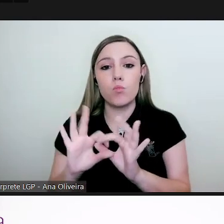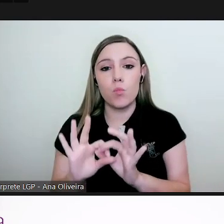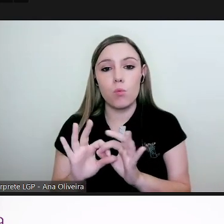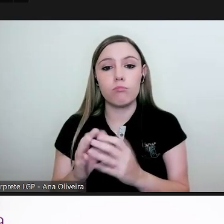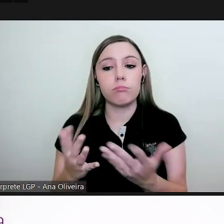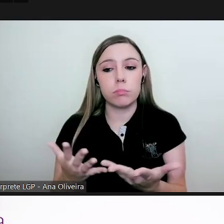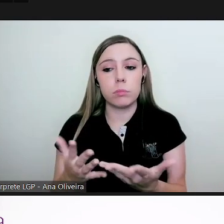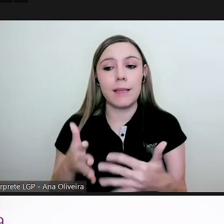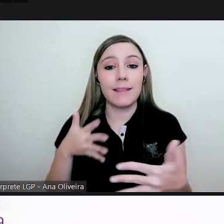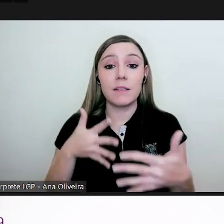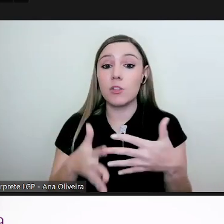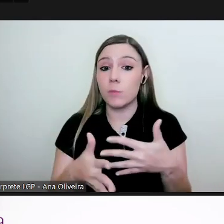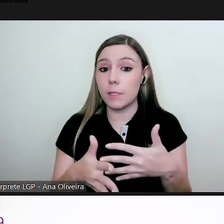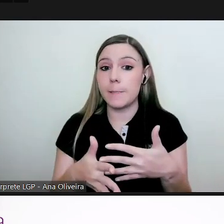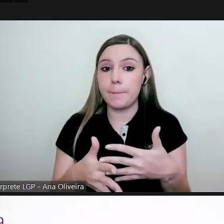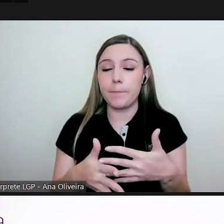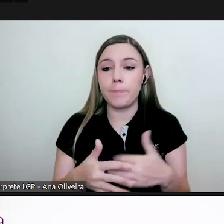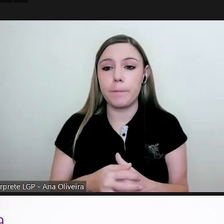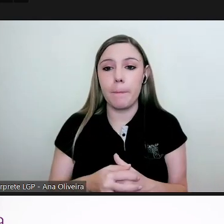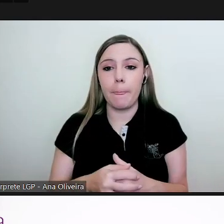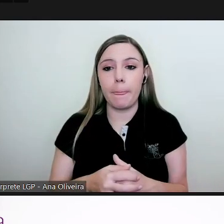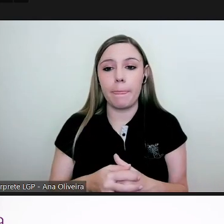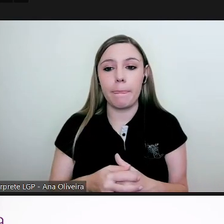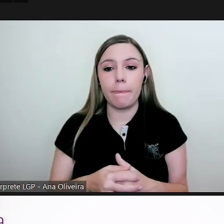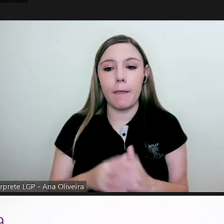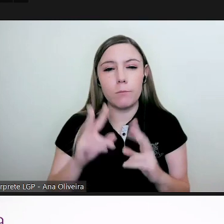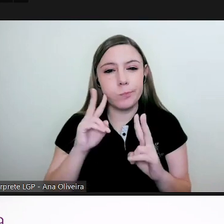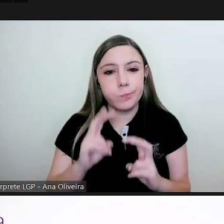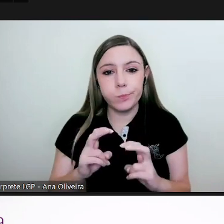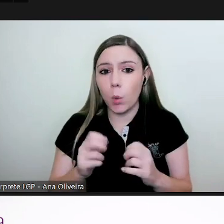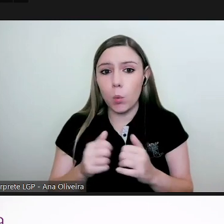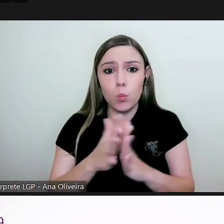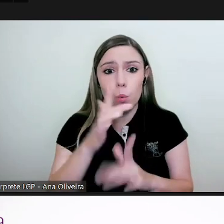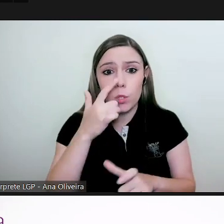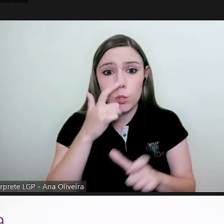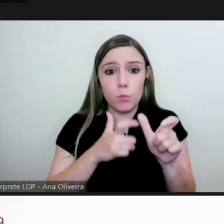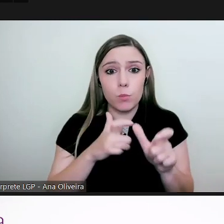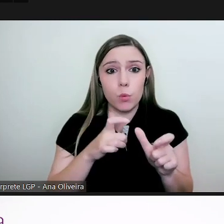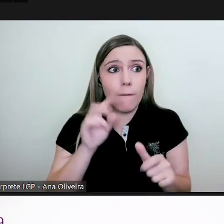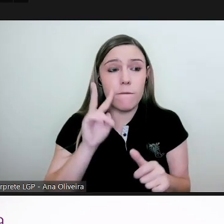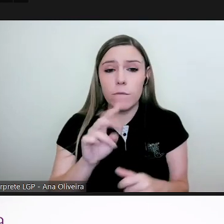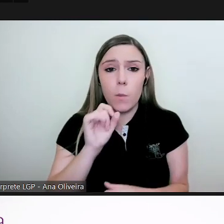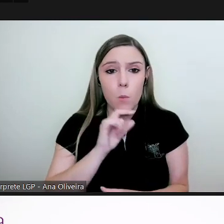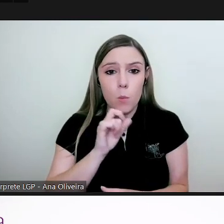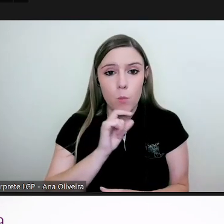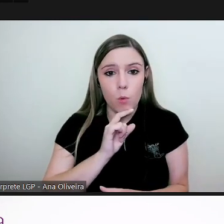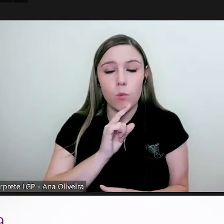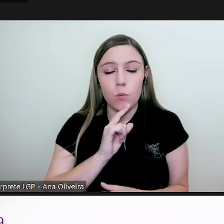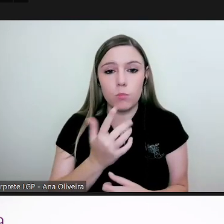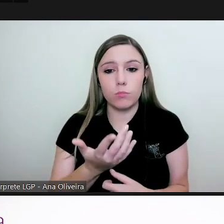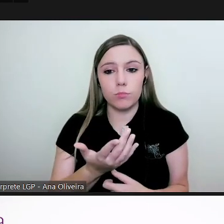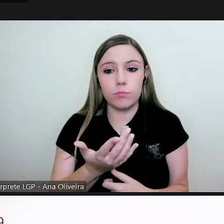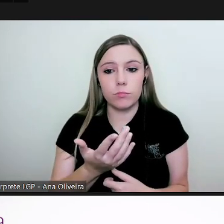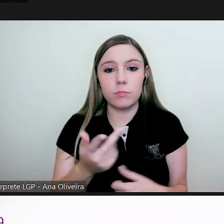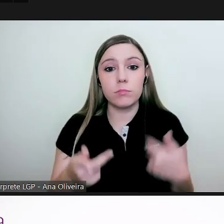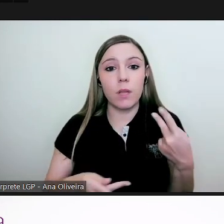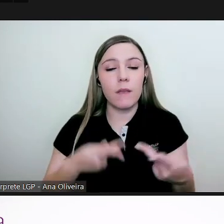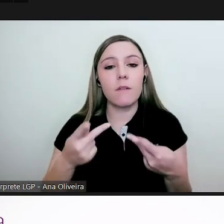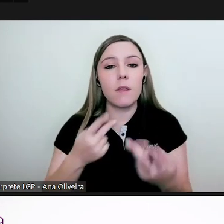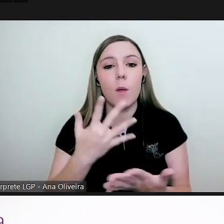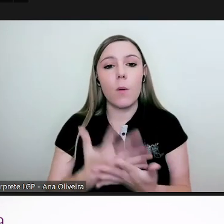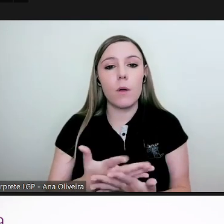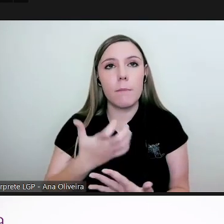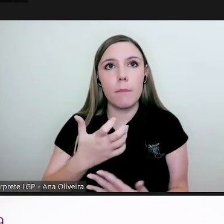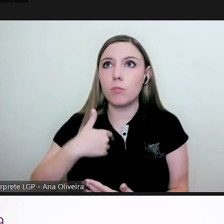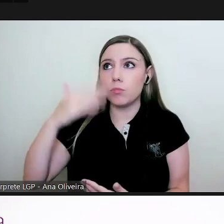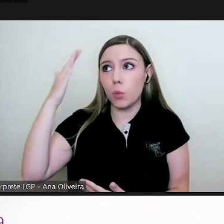é a transparência, o escrutínio possível por todos. E, portanto, avaliar impactos, eu julgo